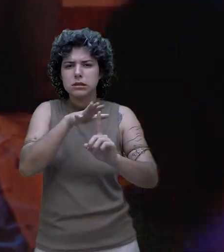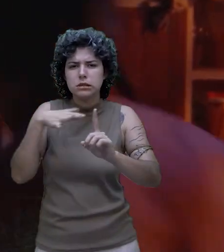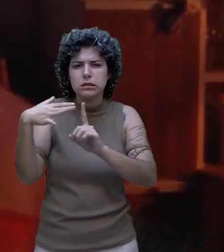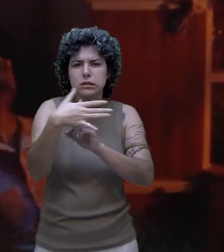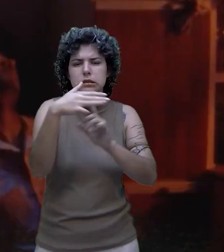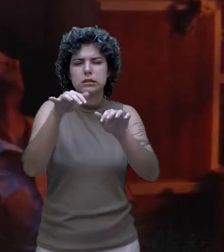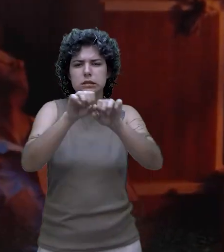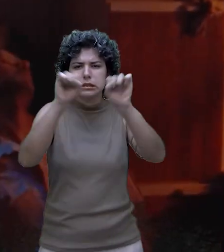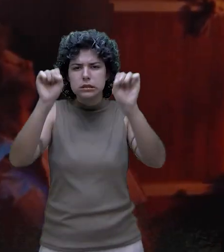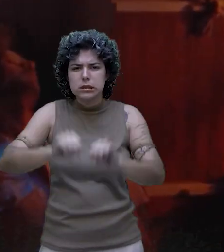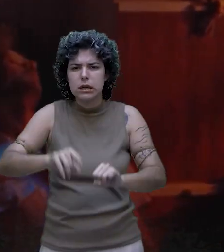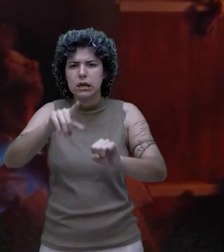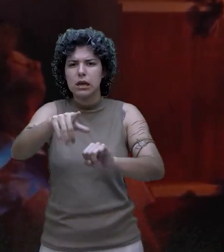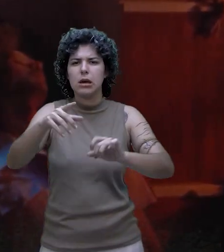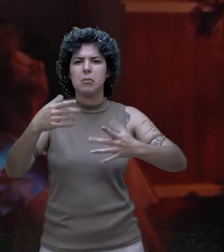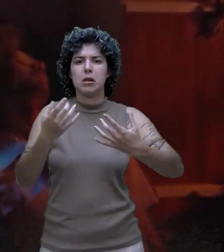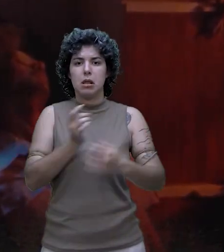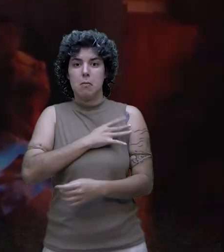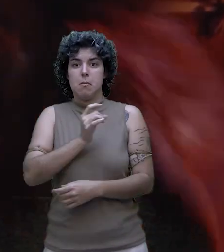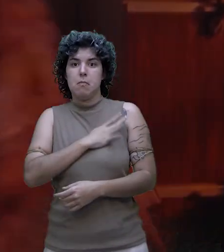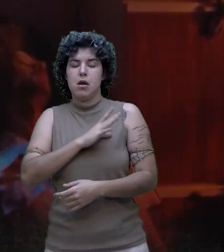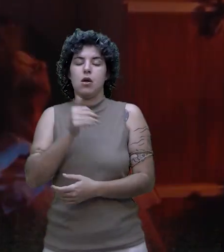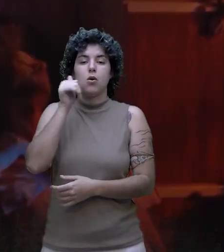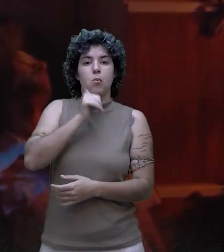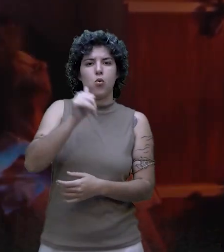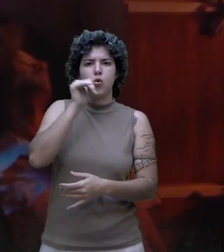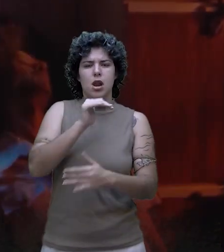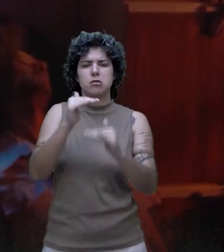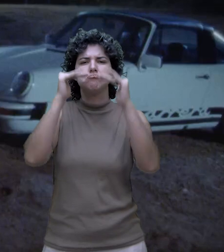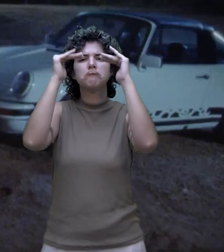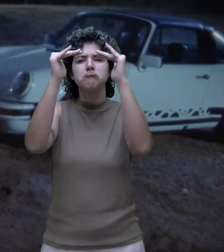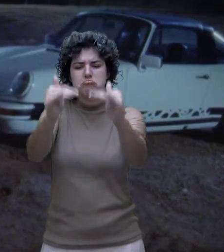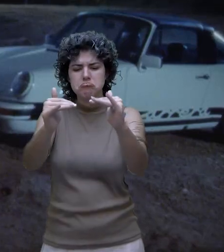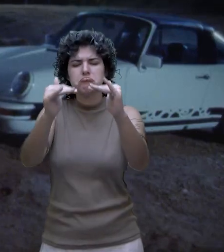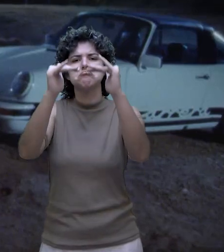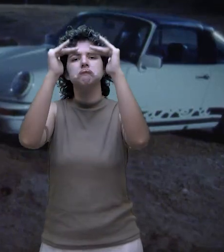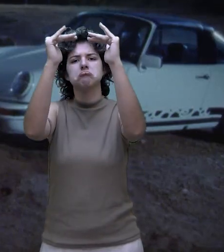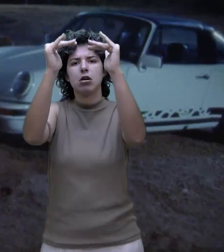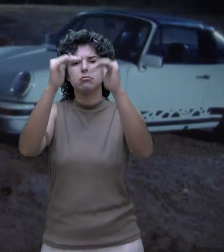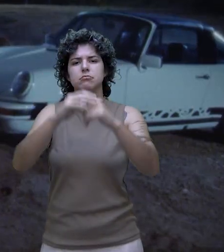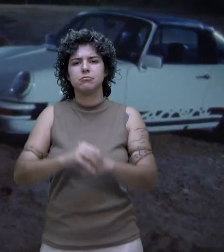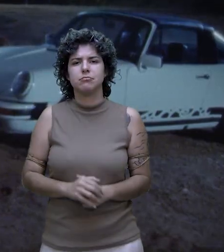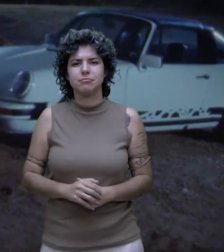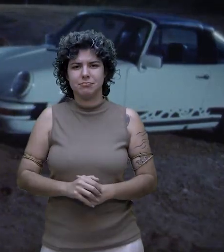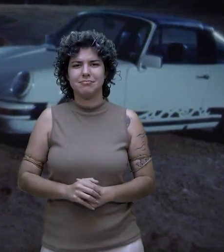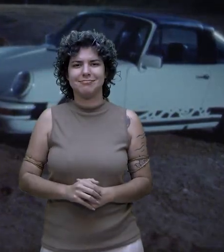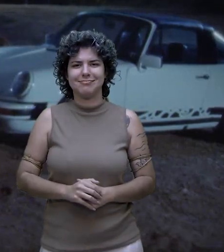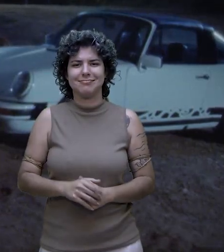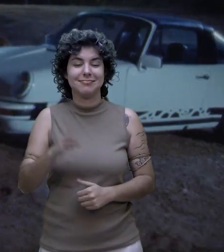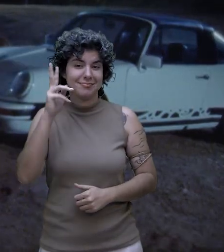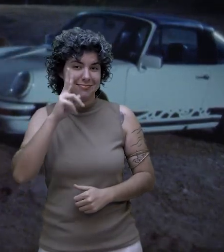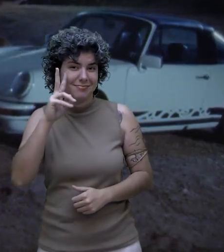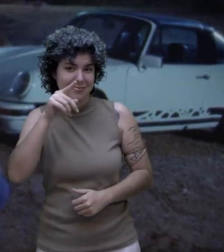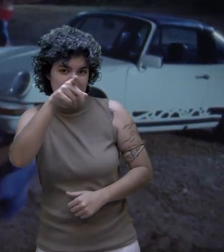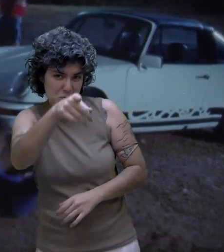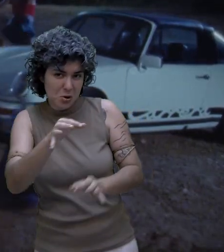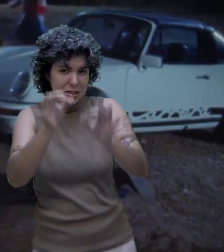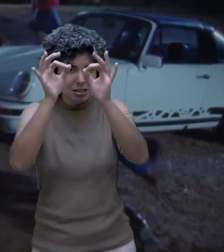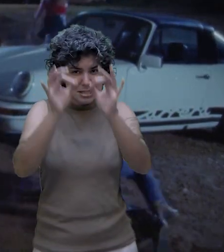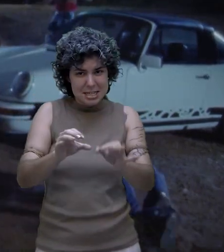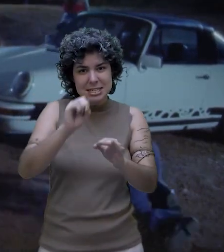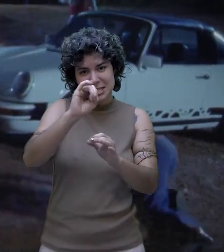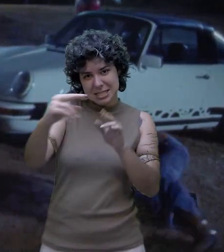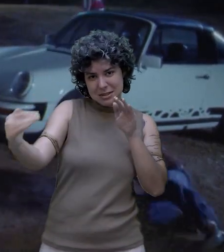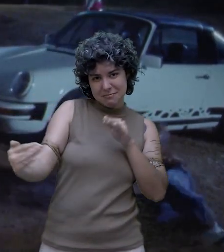de dramática, louca ou difícil, lembre-se, provavelmente você tá no caminho certo. Fé nas malucas, fé na pipoca